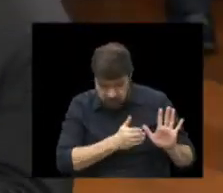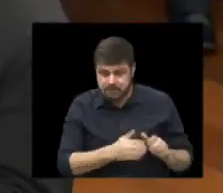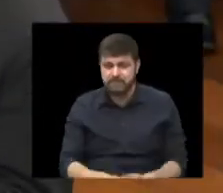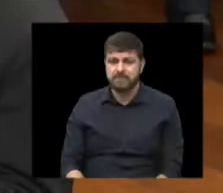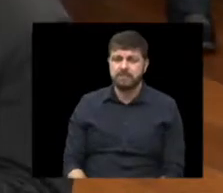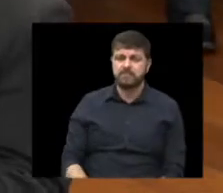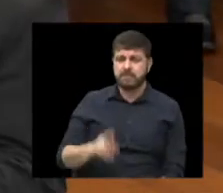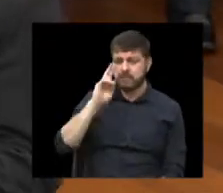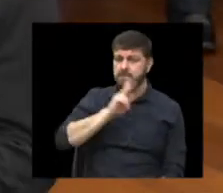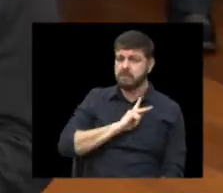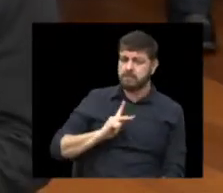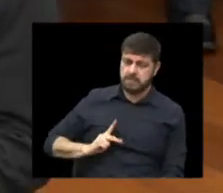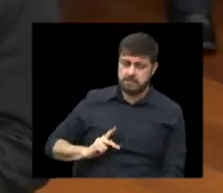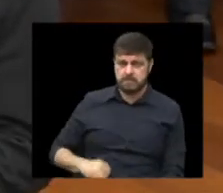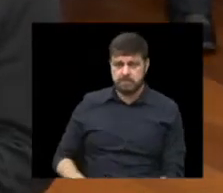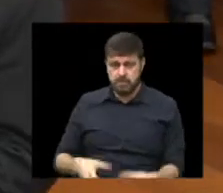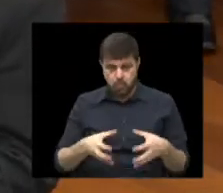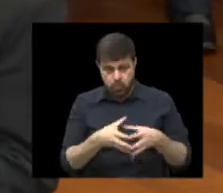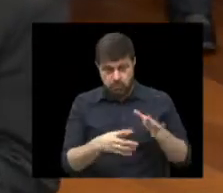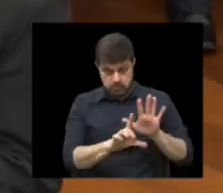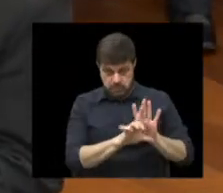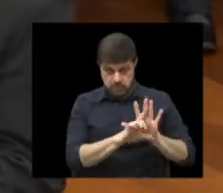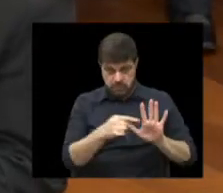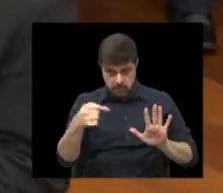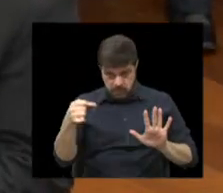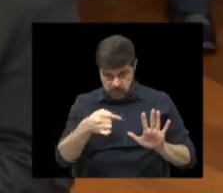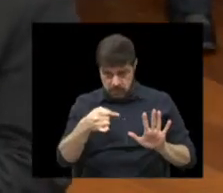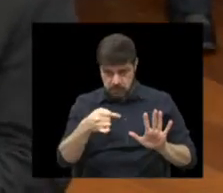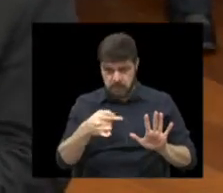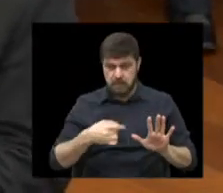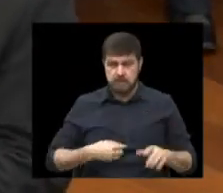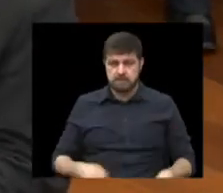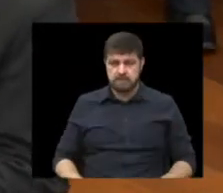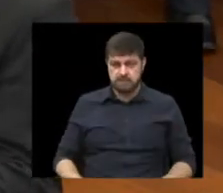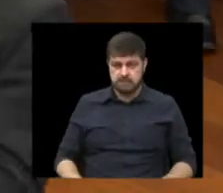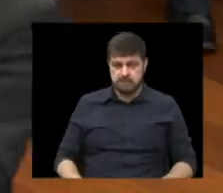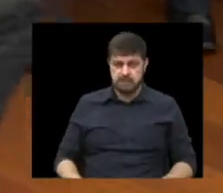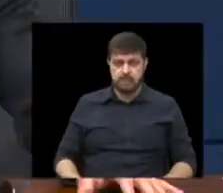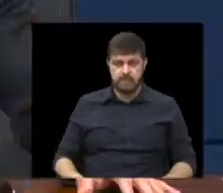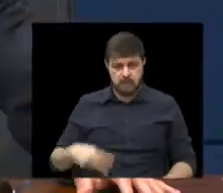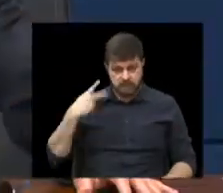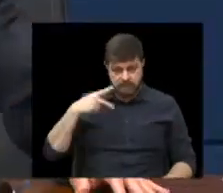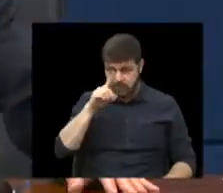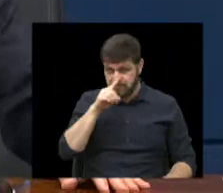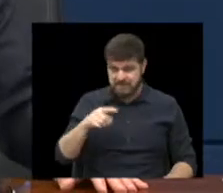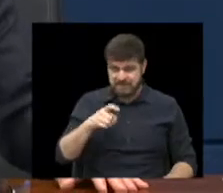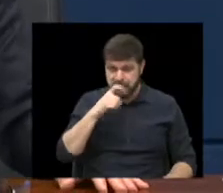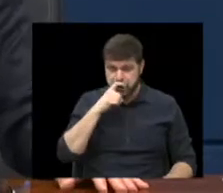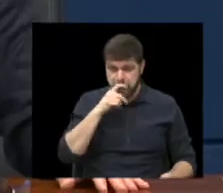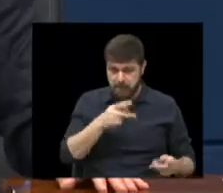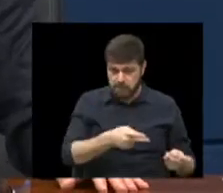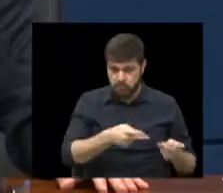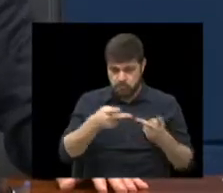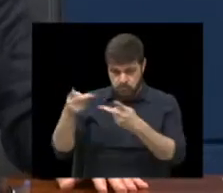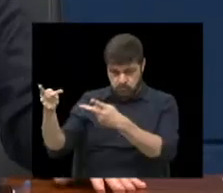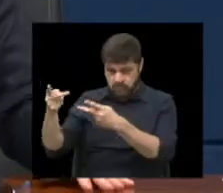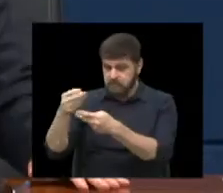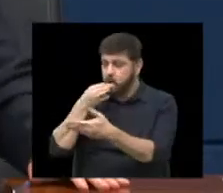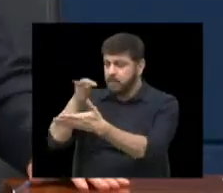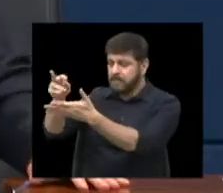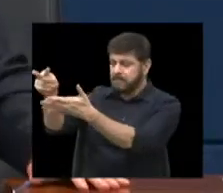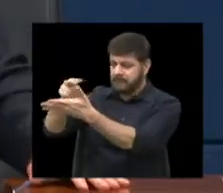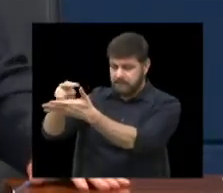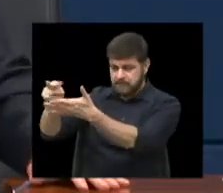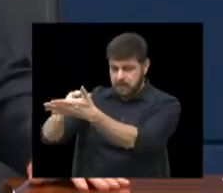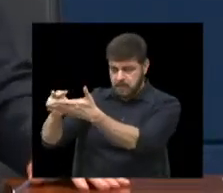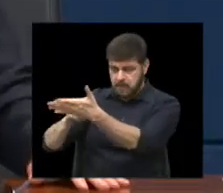Senhor presidente, a Comissão de Constituição e Legalidade indica o vereador Zé Carlos para exarar o parecer. Obrigado, presidente. O